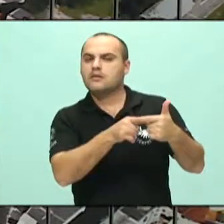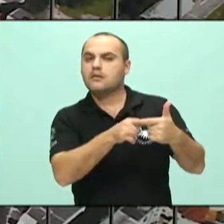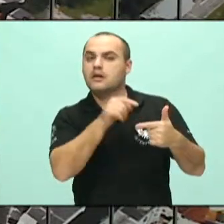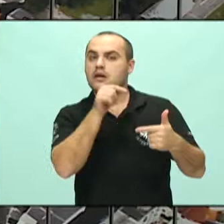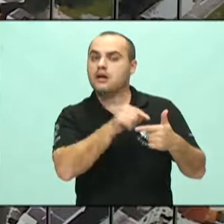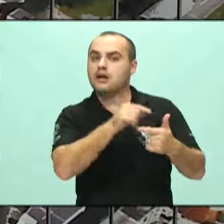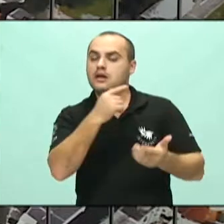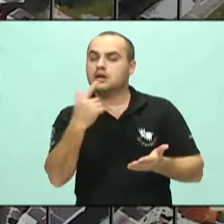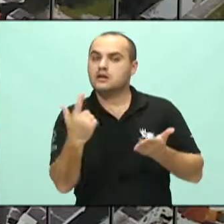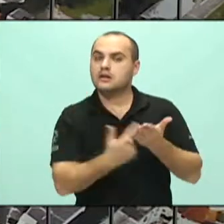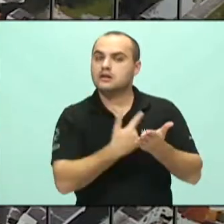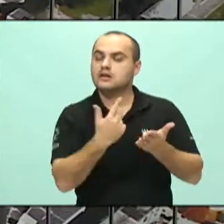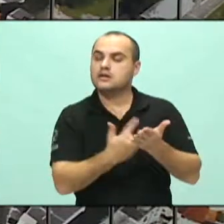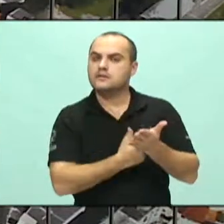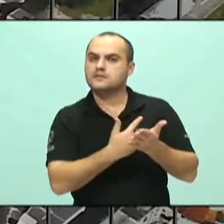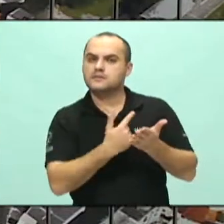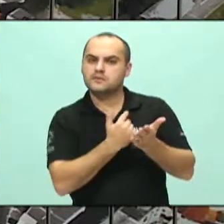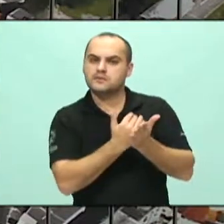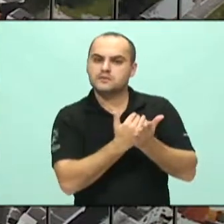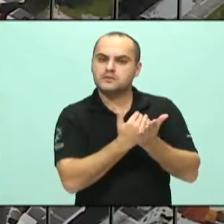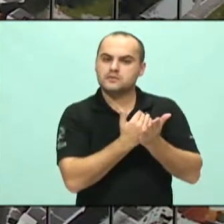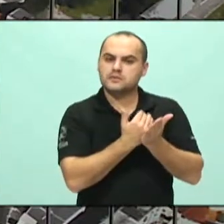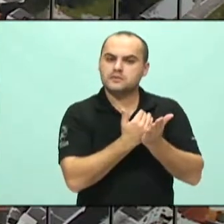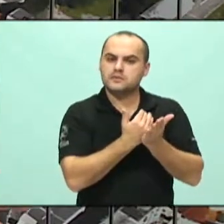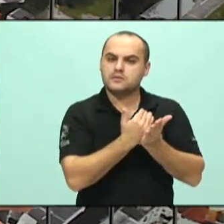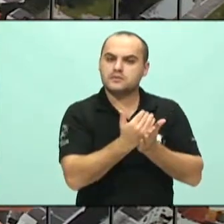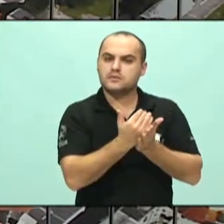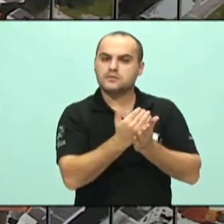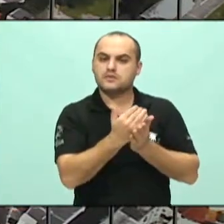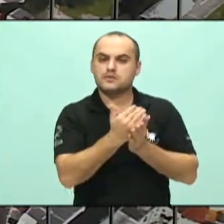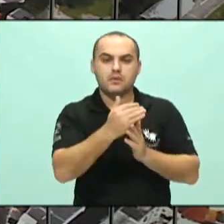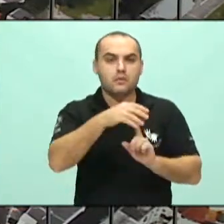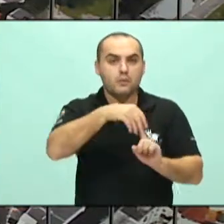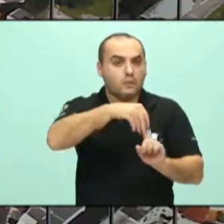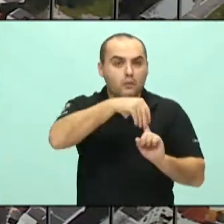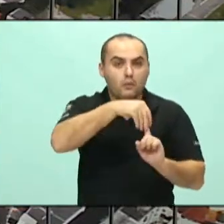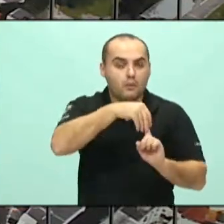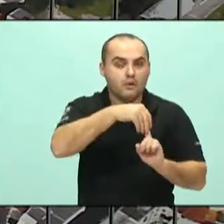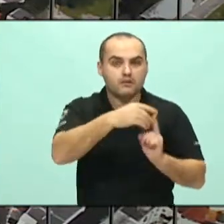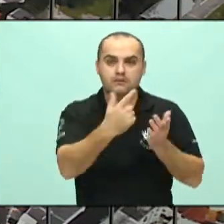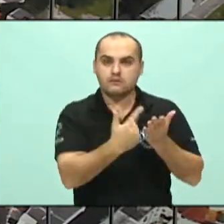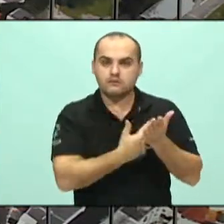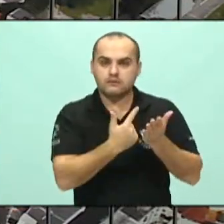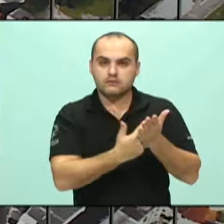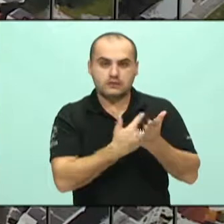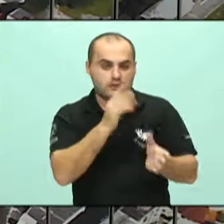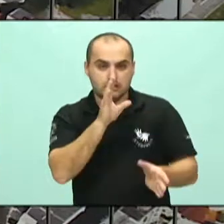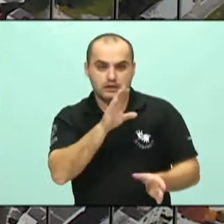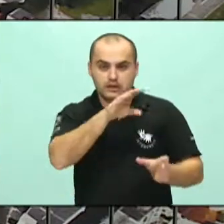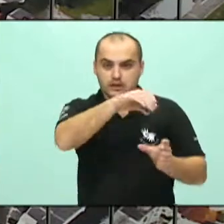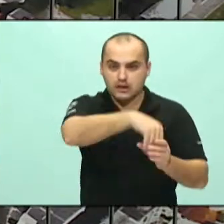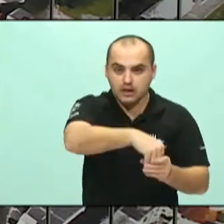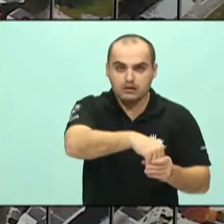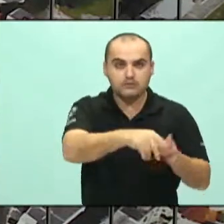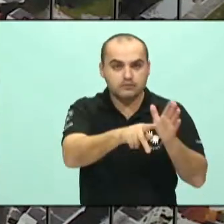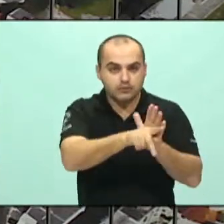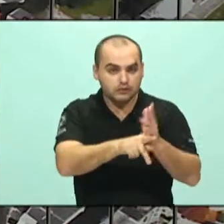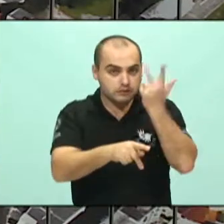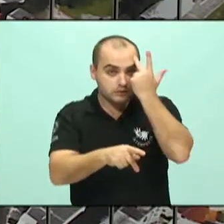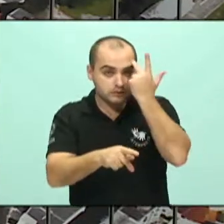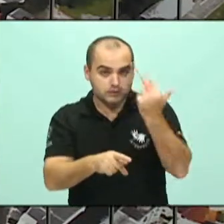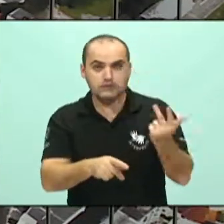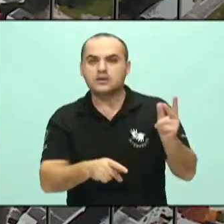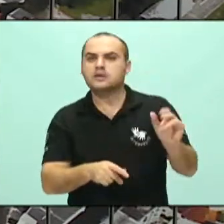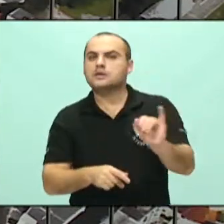ele se transformou, o livro, num único, dentro da historiografia de Itajaí,